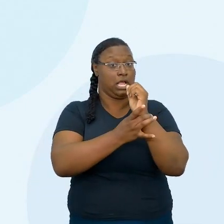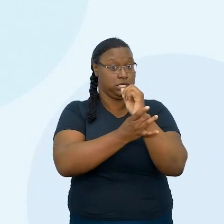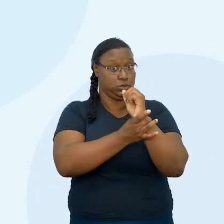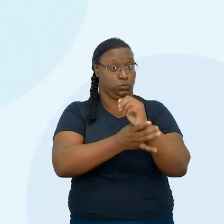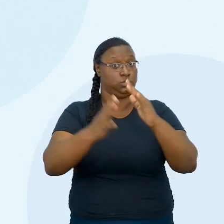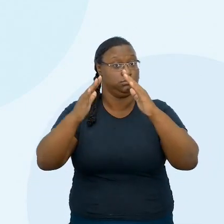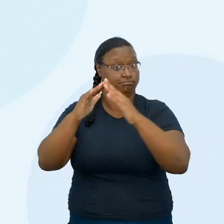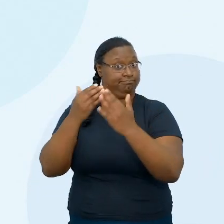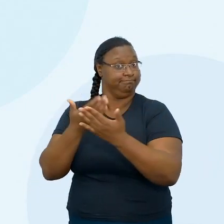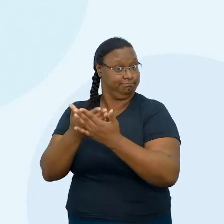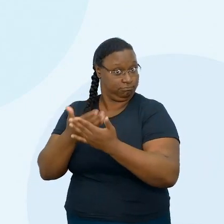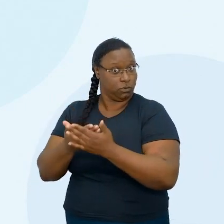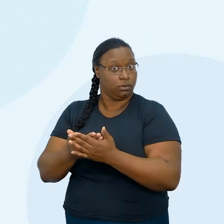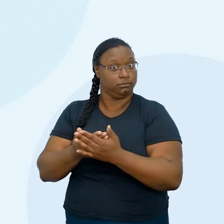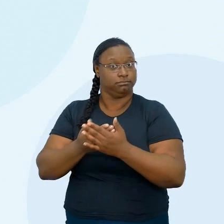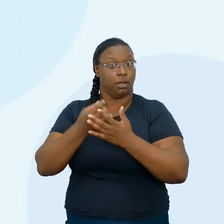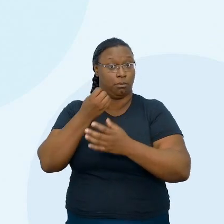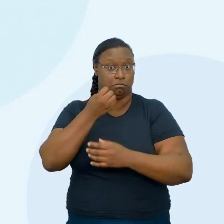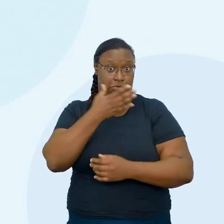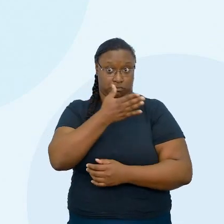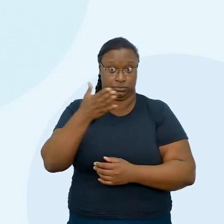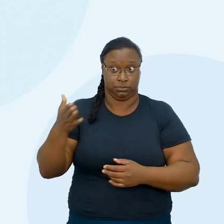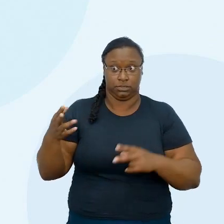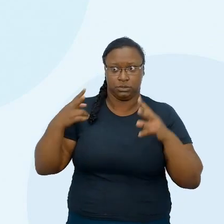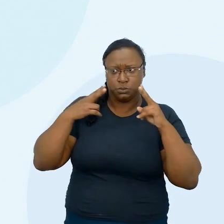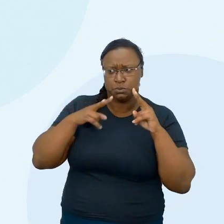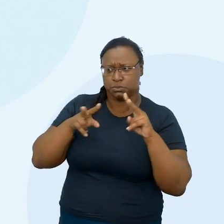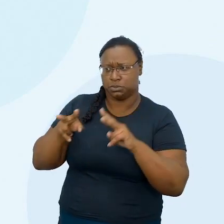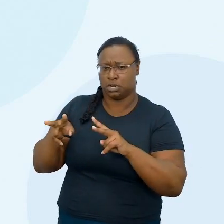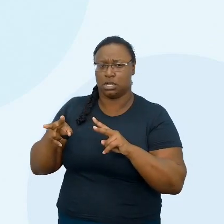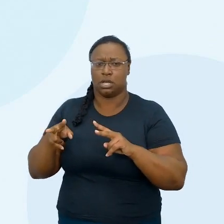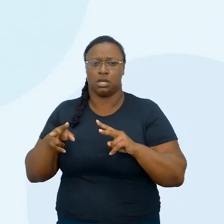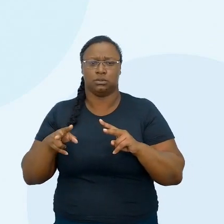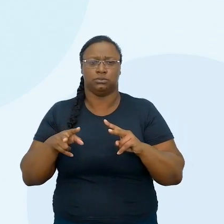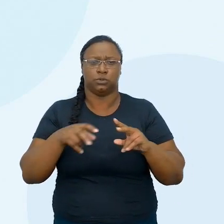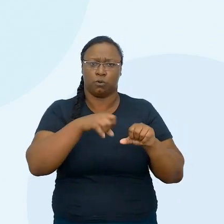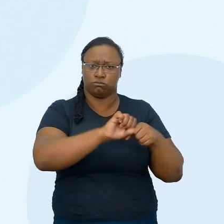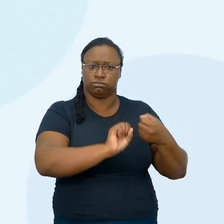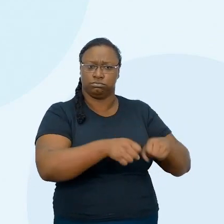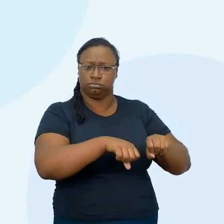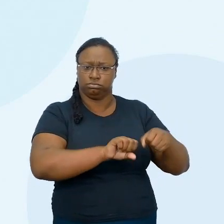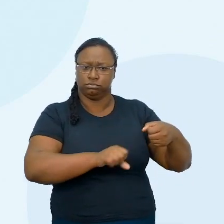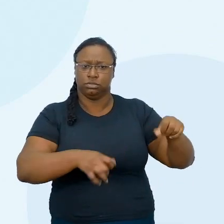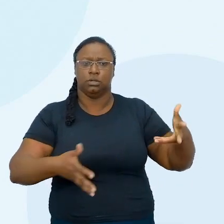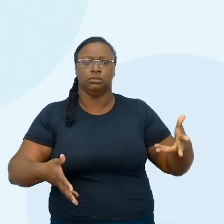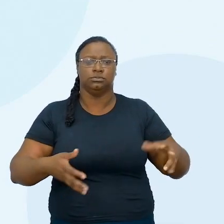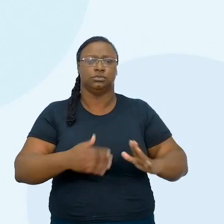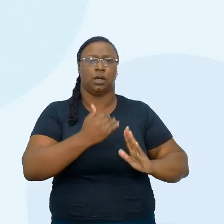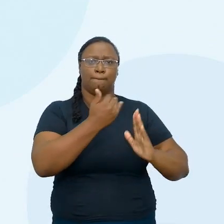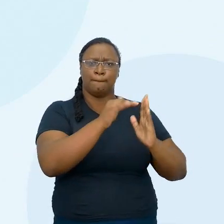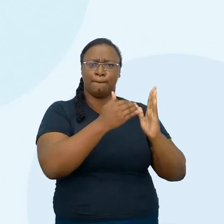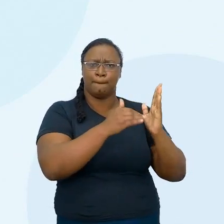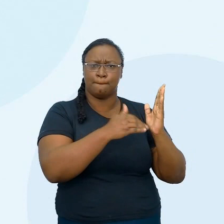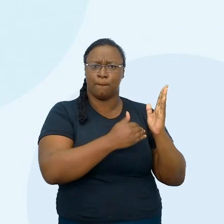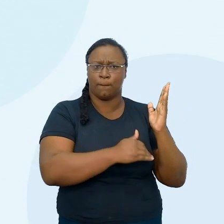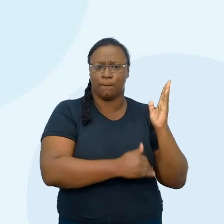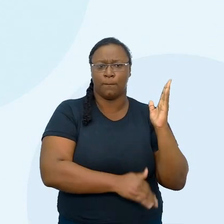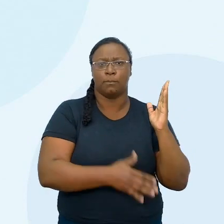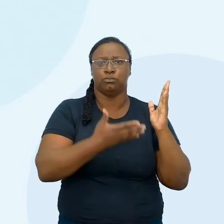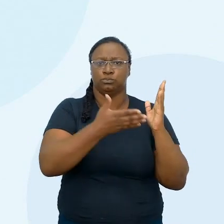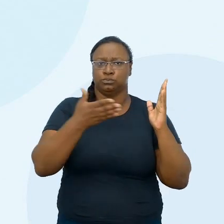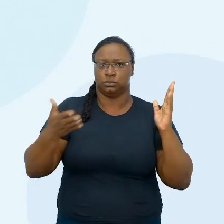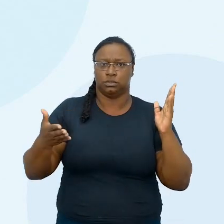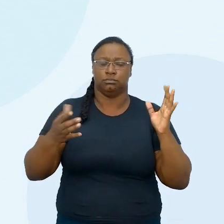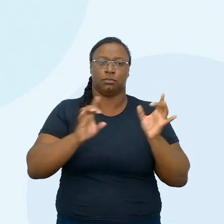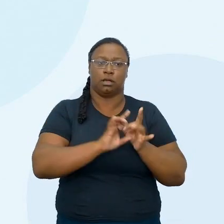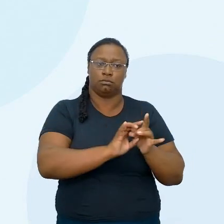importante você acompanhar quais são as formações, a gente tem os cronogramas, vamos deixar aí disponíveis para